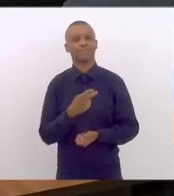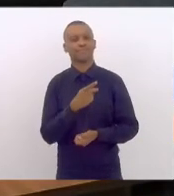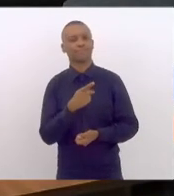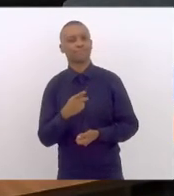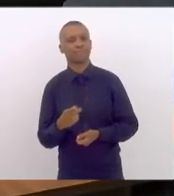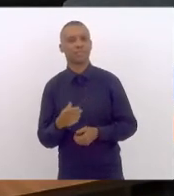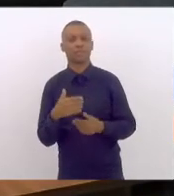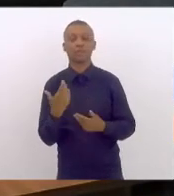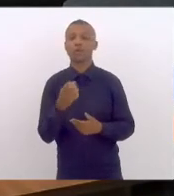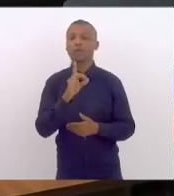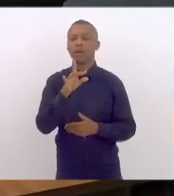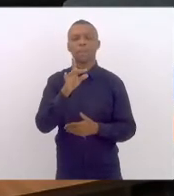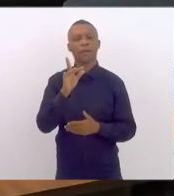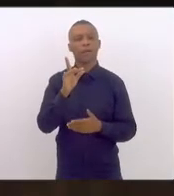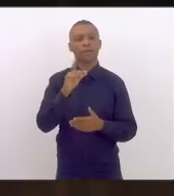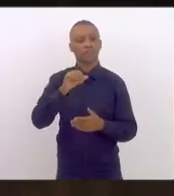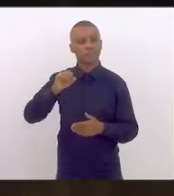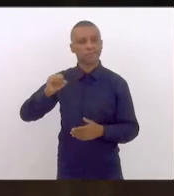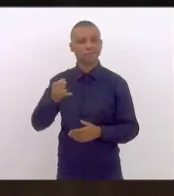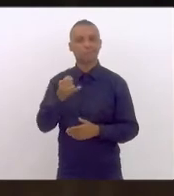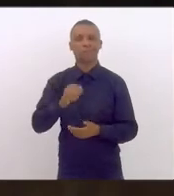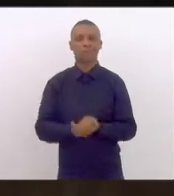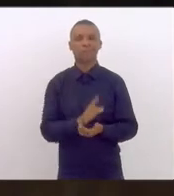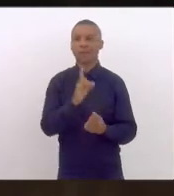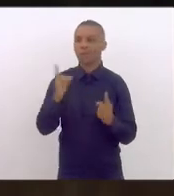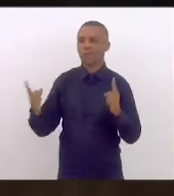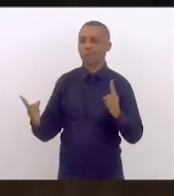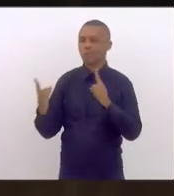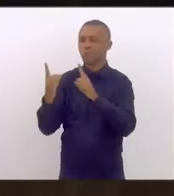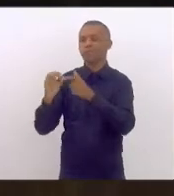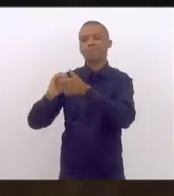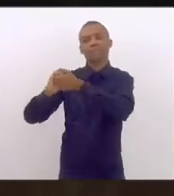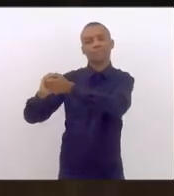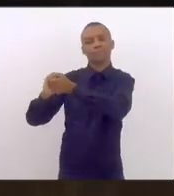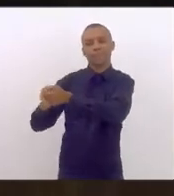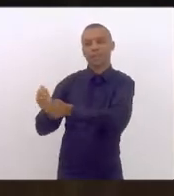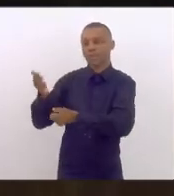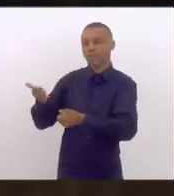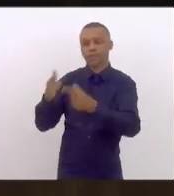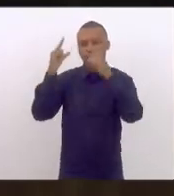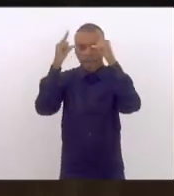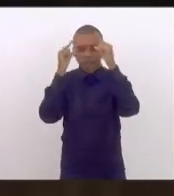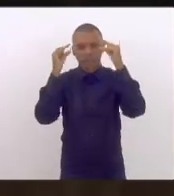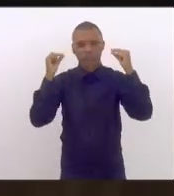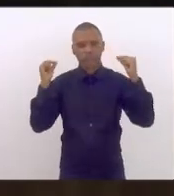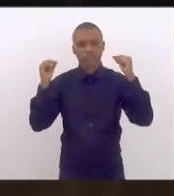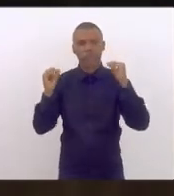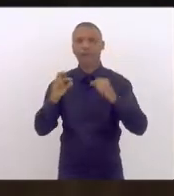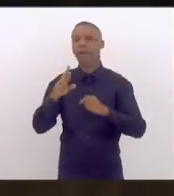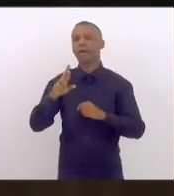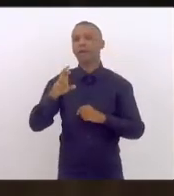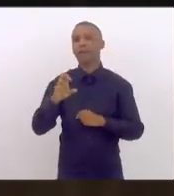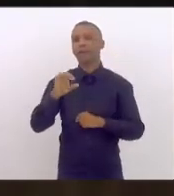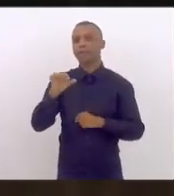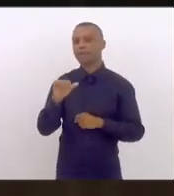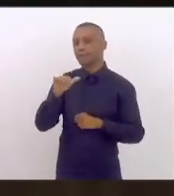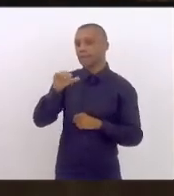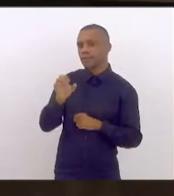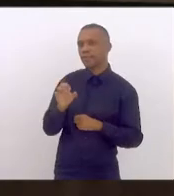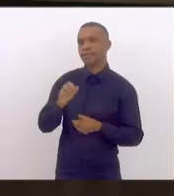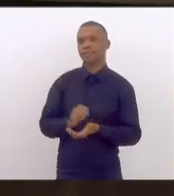só para quebrar um pouco eu fui complementar aqui a nossa Rejane que